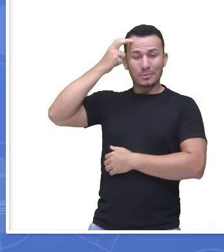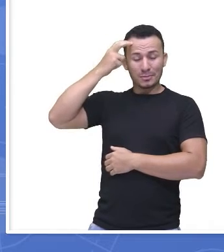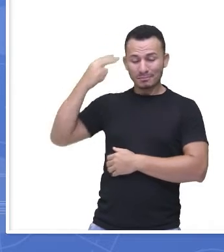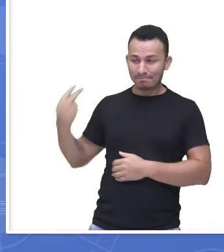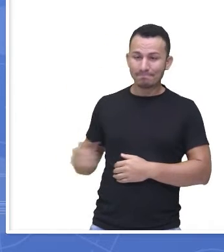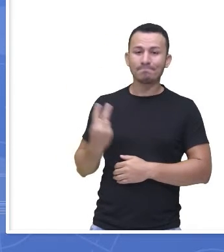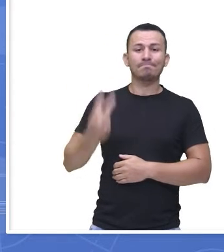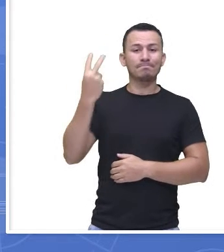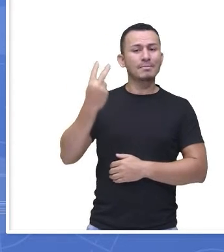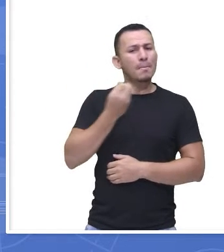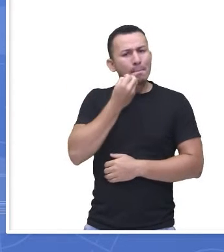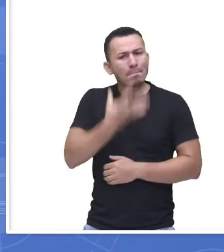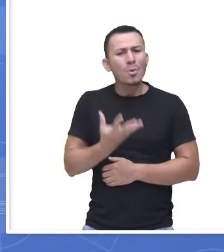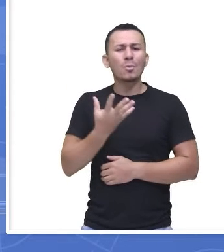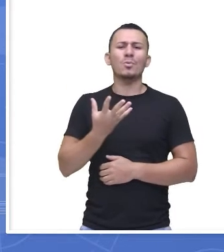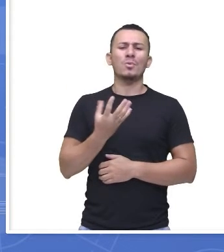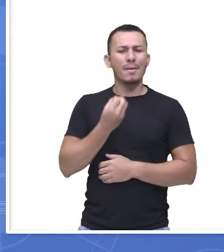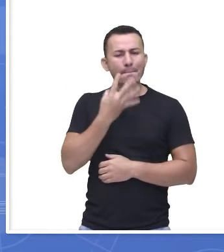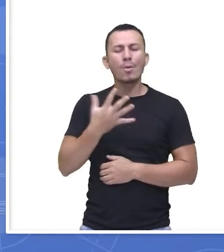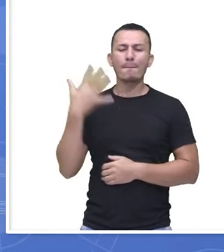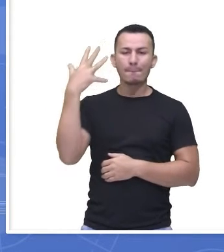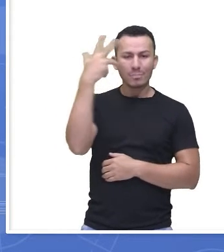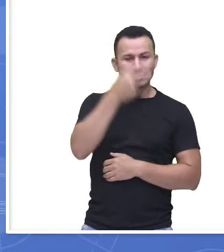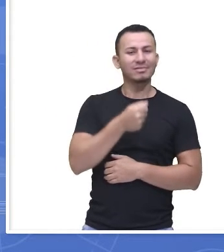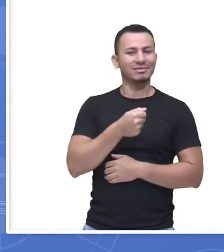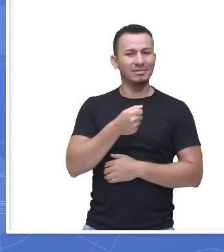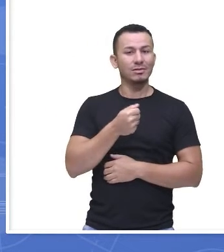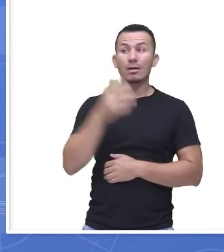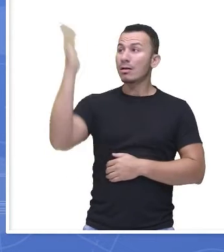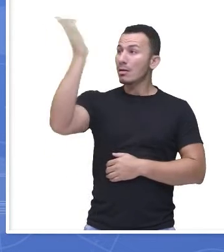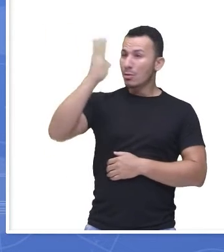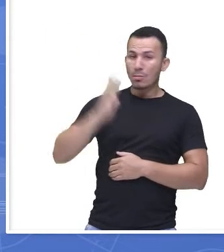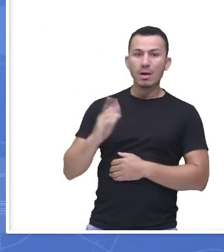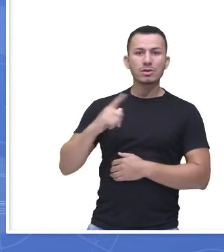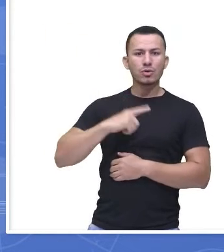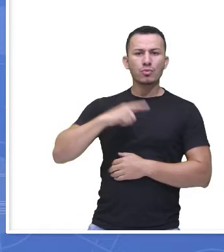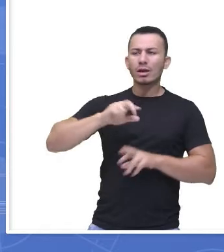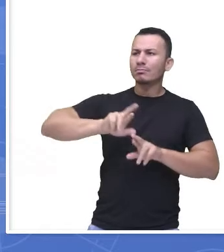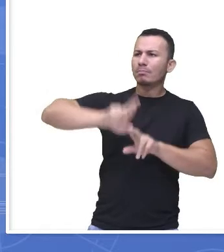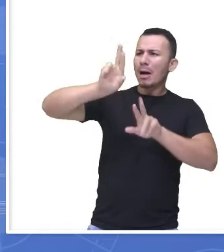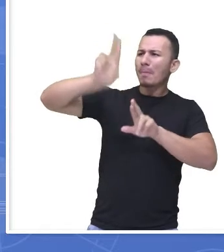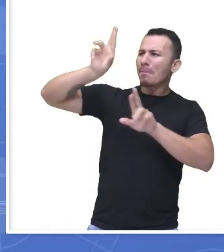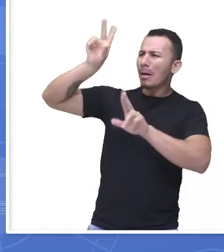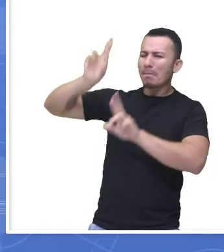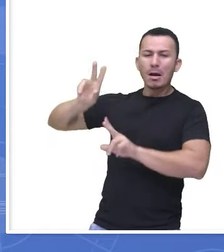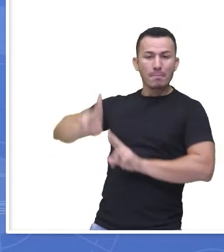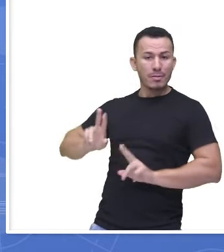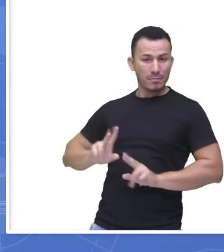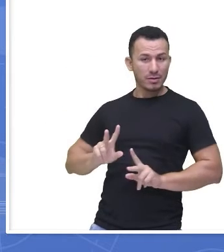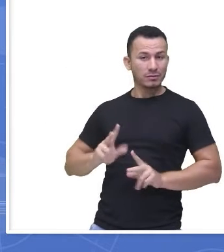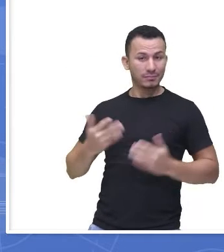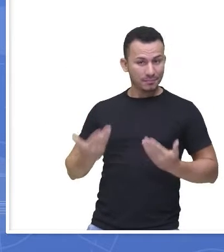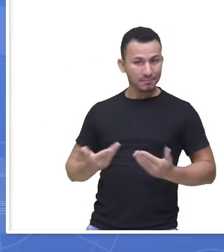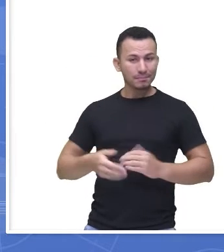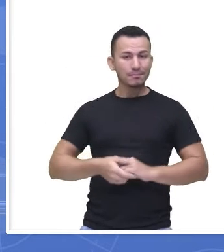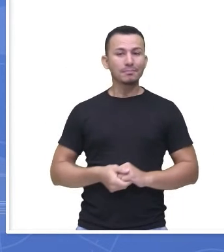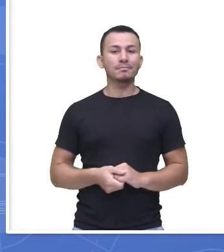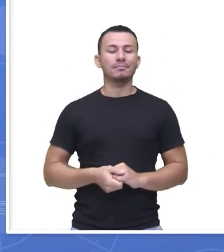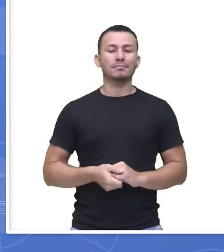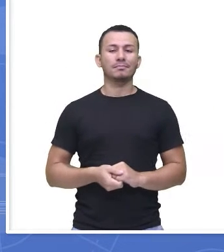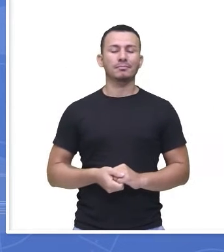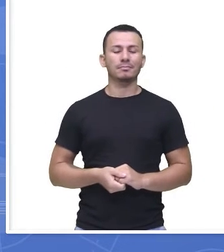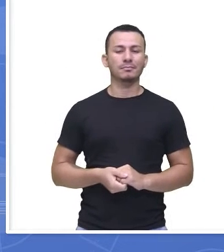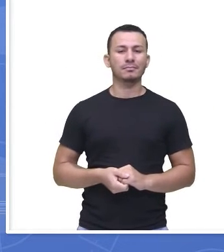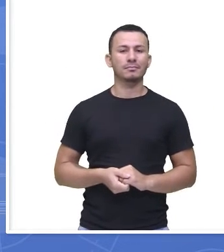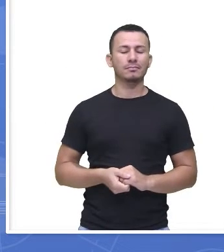rica. Isso é bom para nós, é bonito, né? O Brasil é um país que tem uma diversidade muito rica, não é isso?